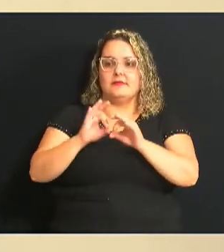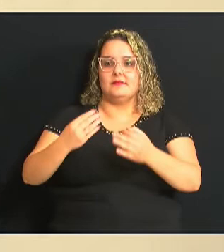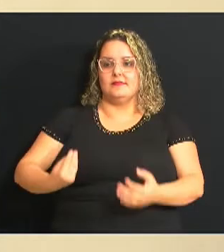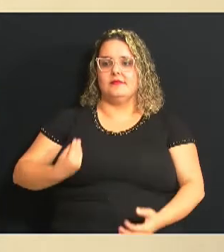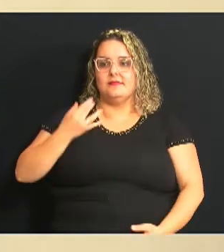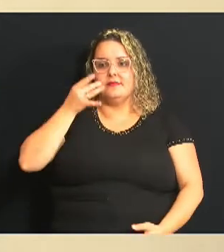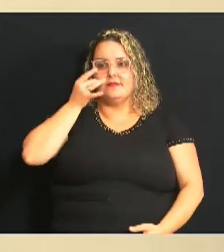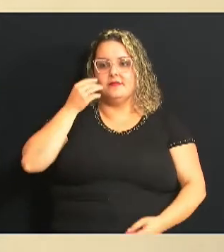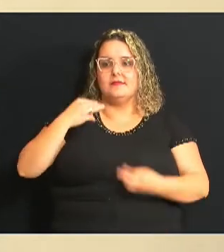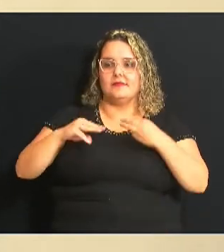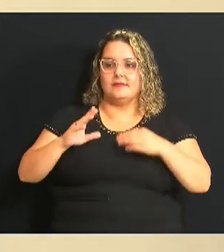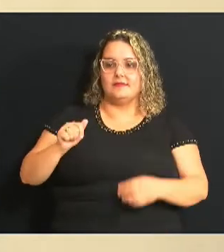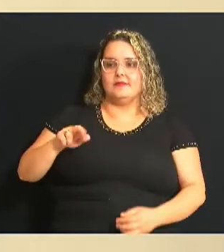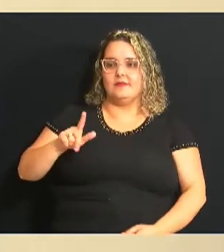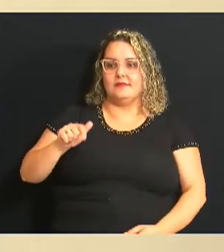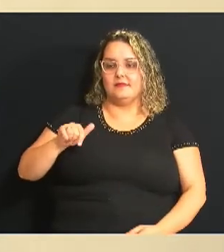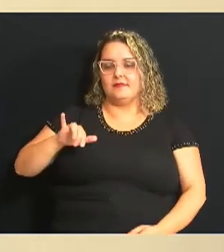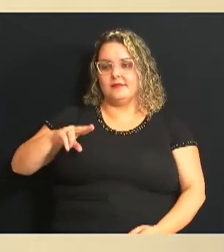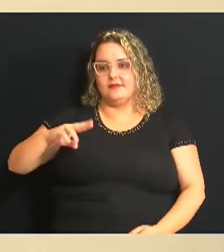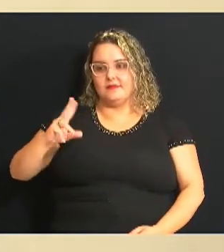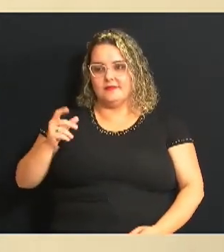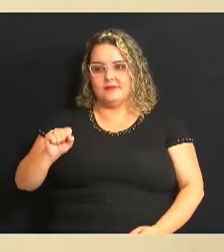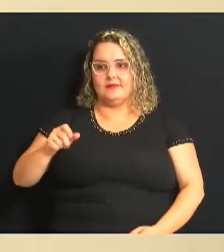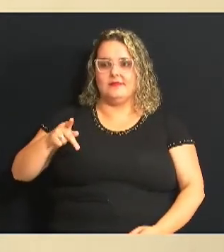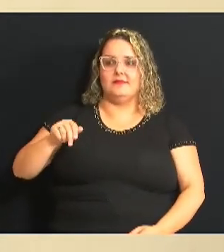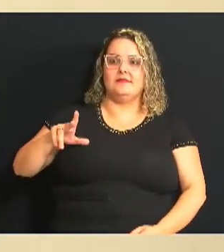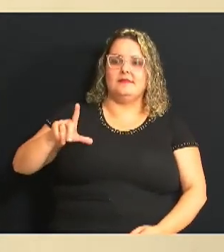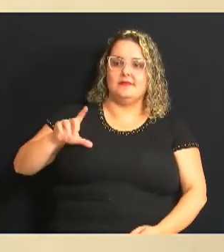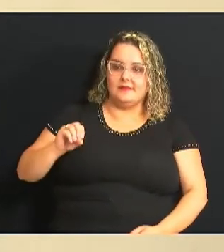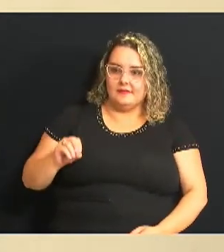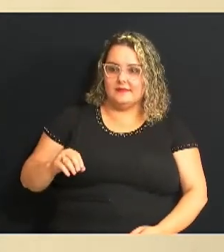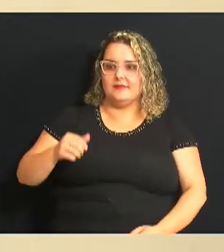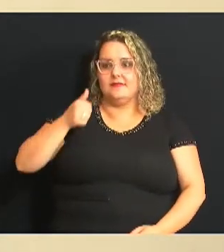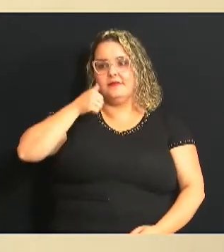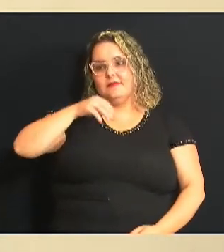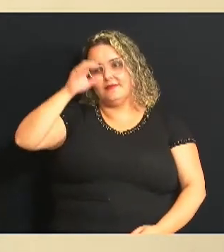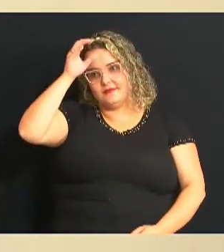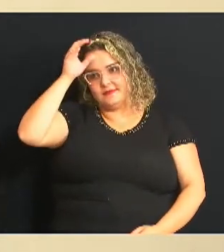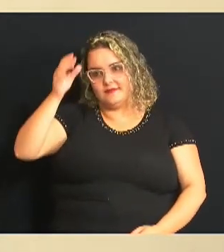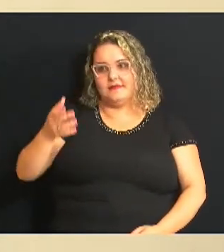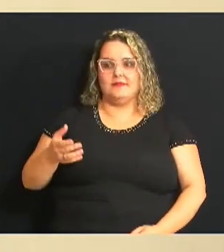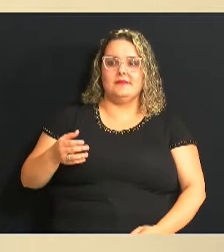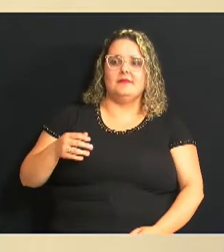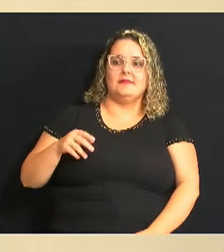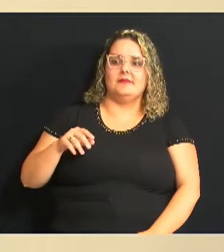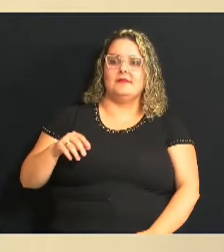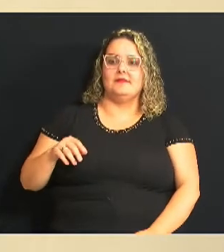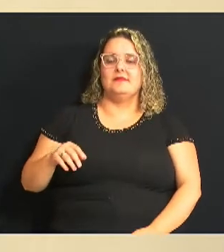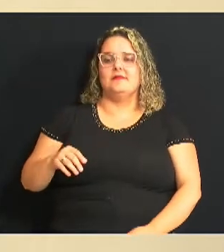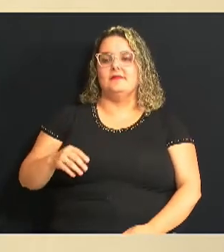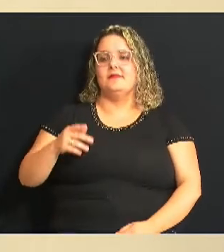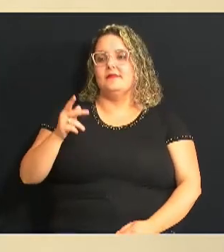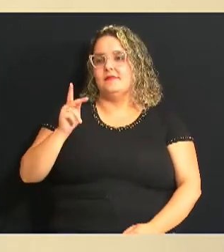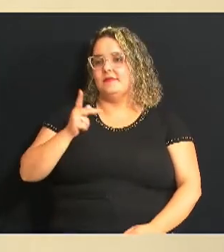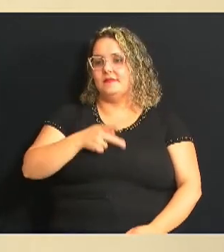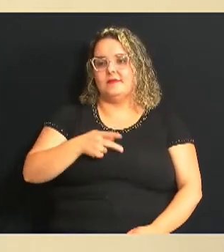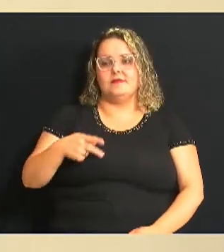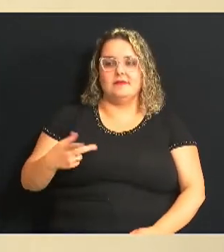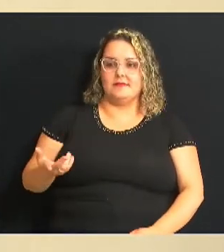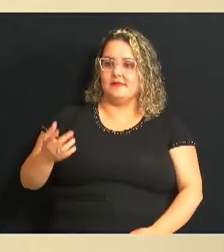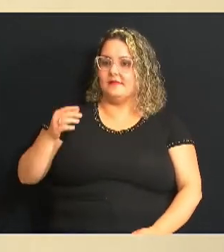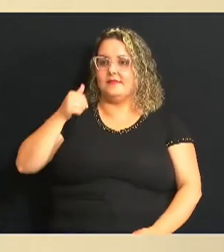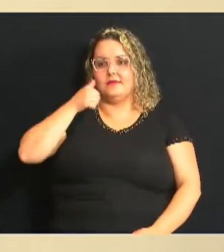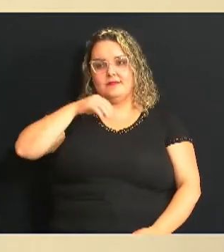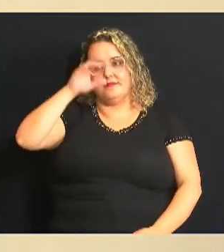maestro Carlinhos, o maestro Paulo, minha tia Estela, pedagoga, maestro pastor Marcos Ribeiro, minha tia Rose